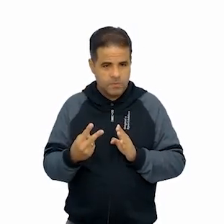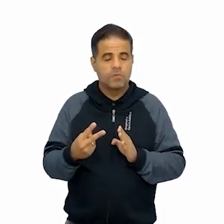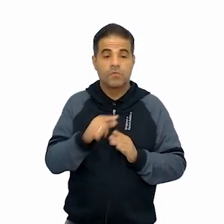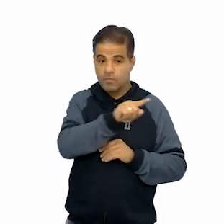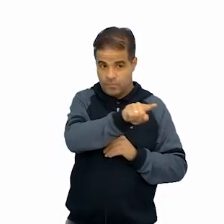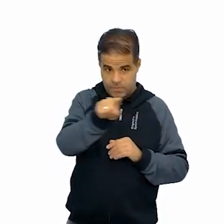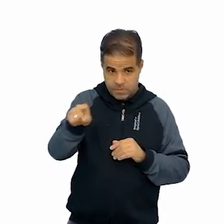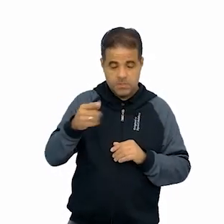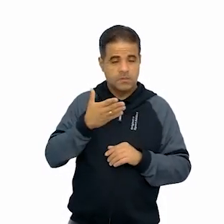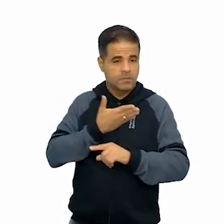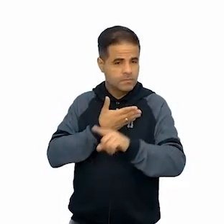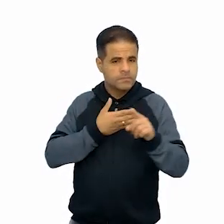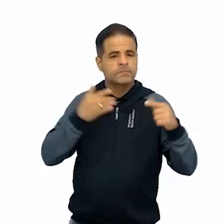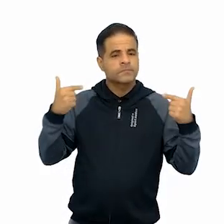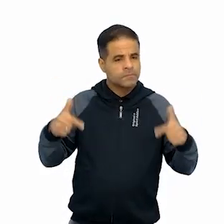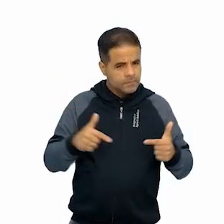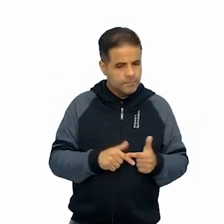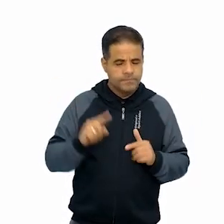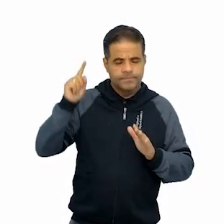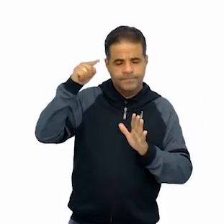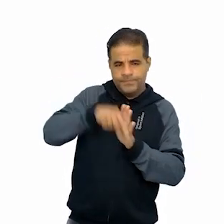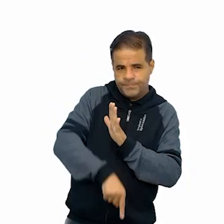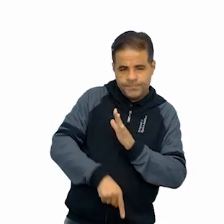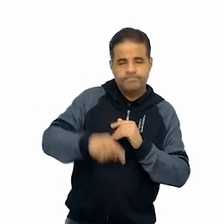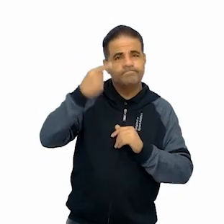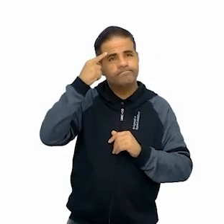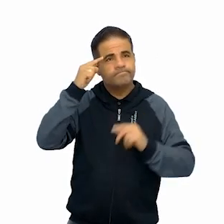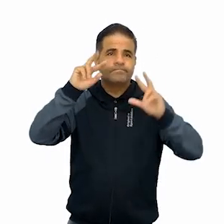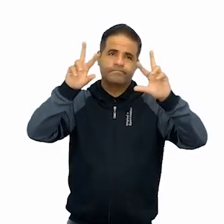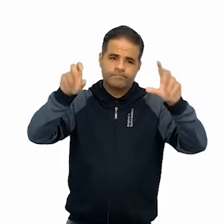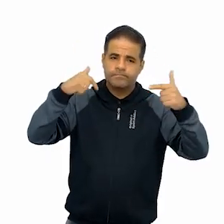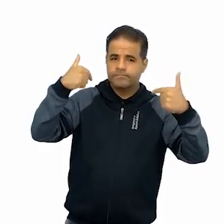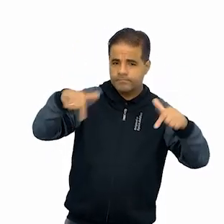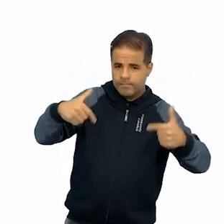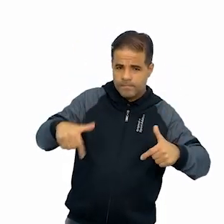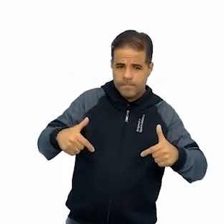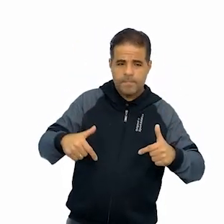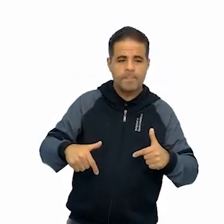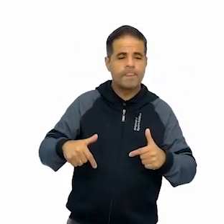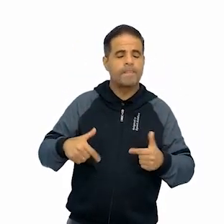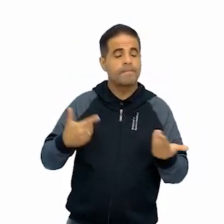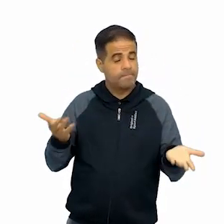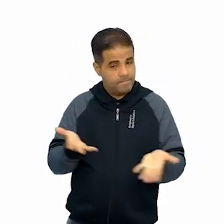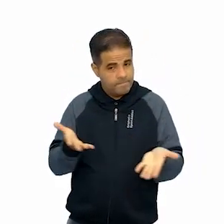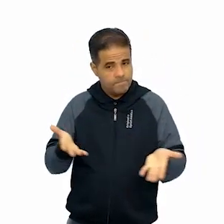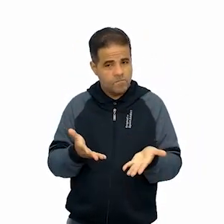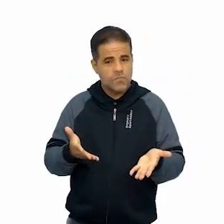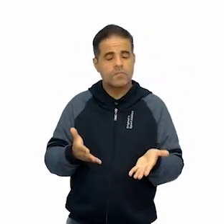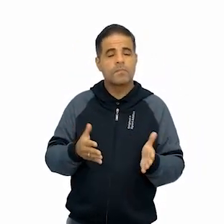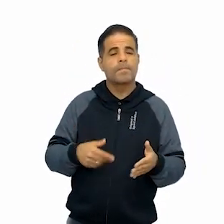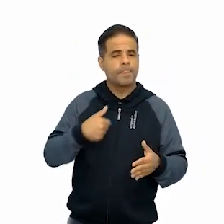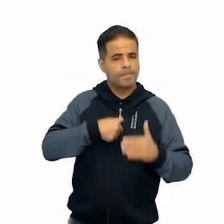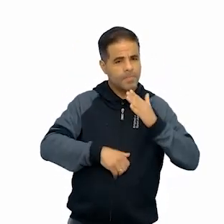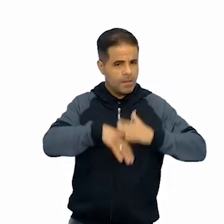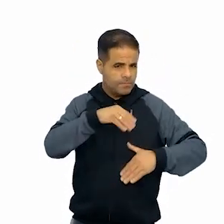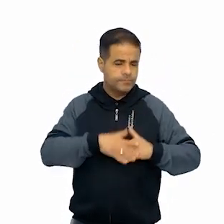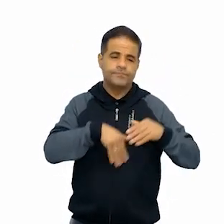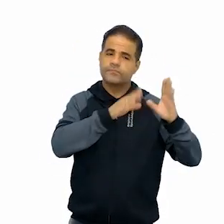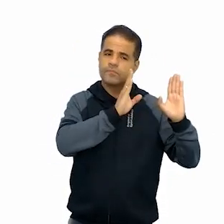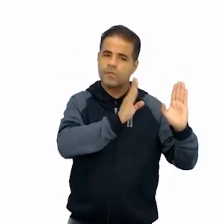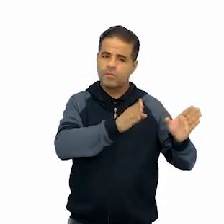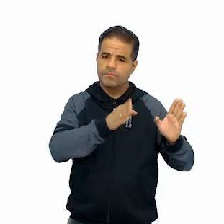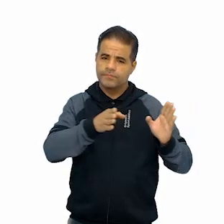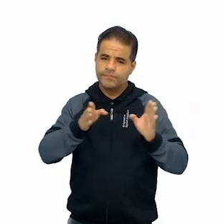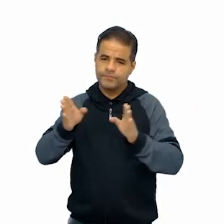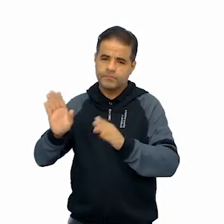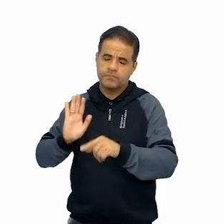colegas, terão a oportunidade de aprofundar algumas questões de que tratamos aqui, e dessa forma eu organizei alguns aspectos